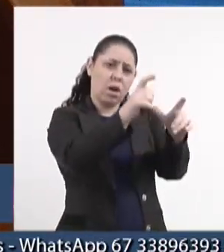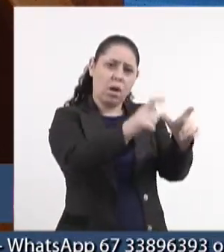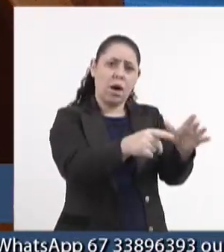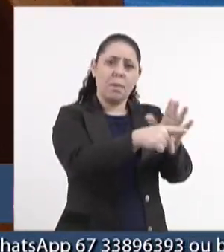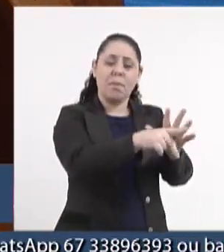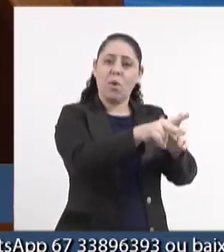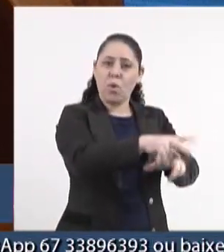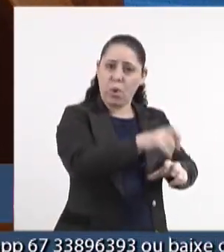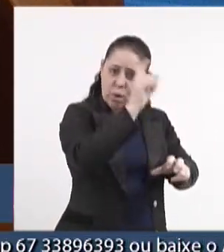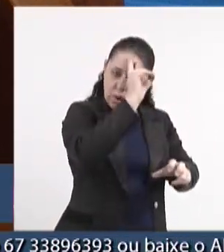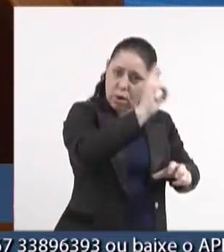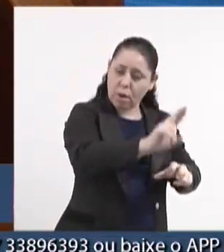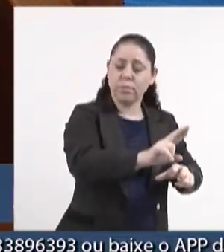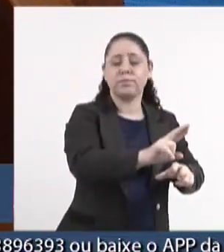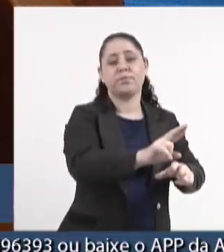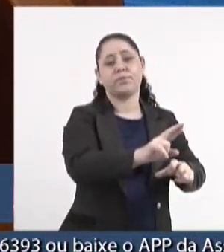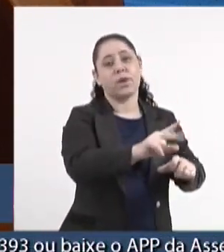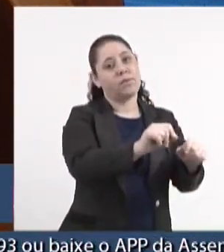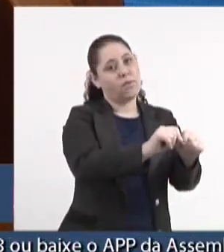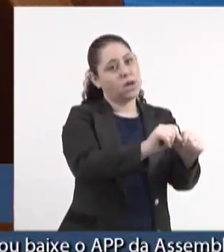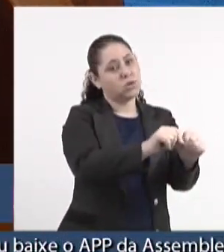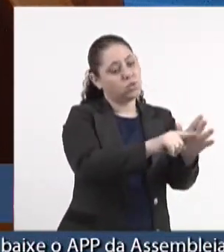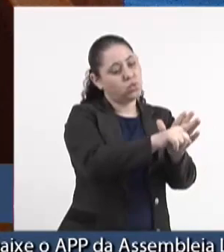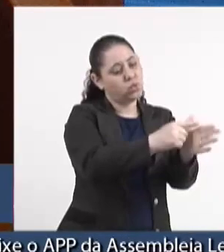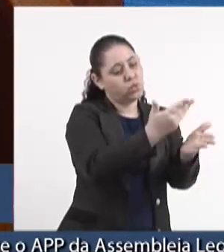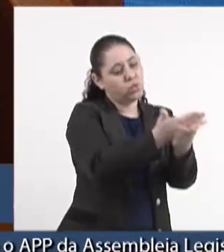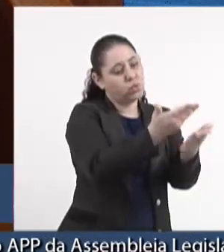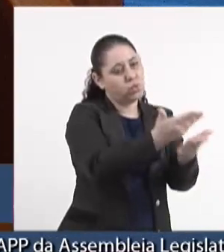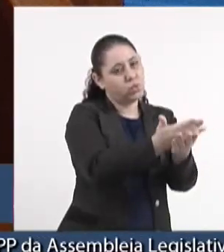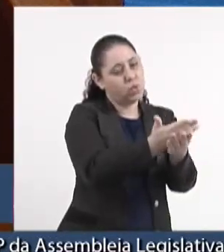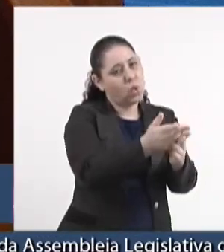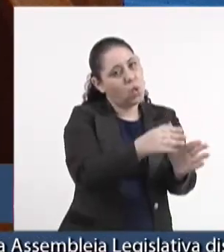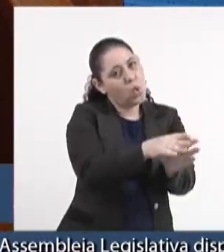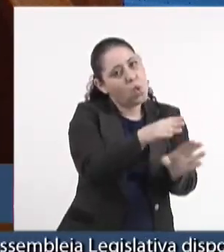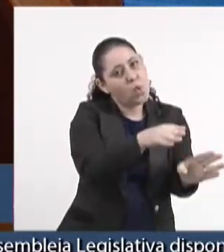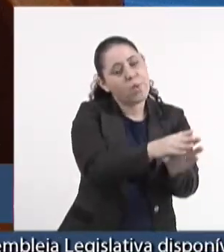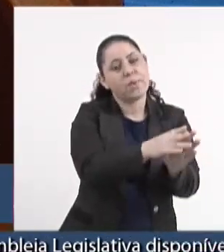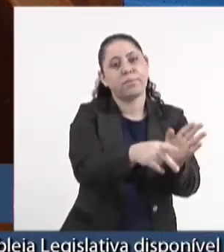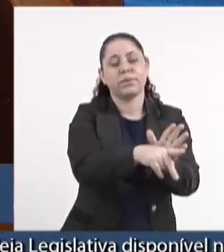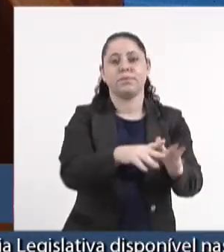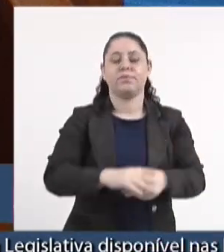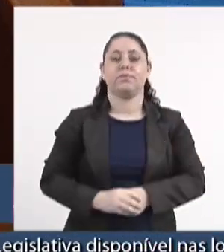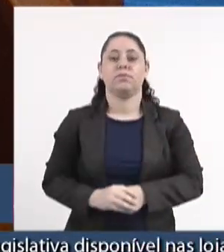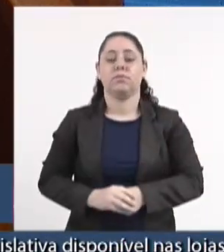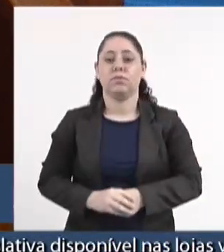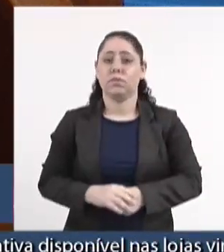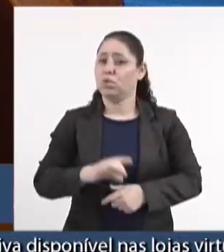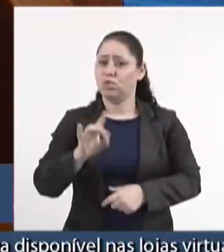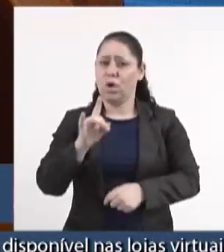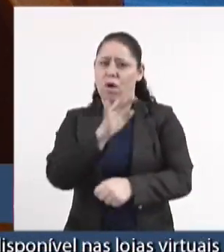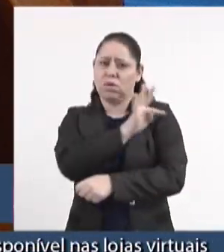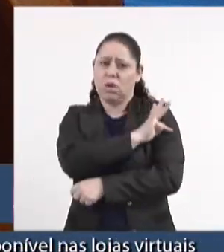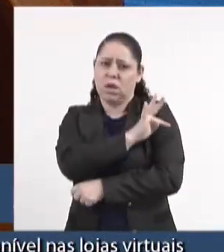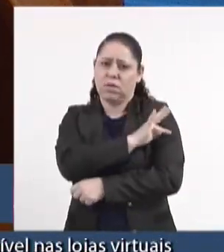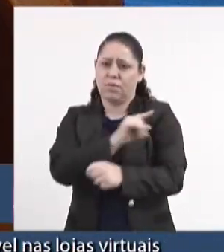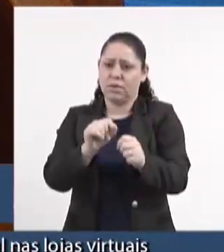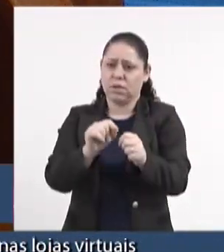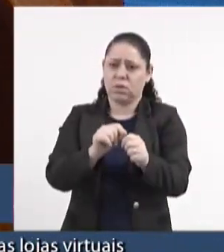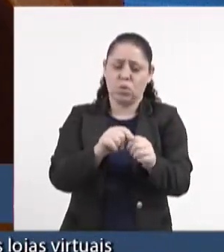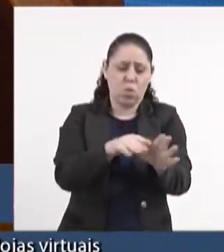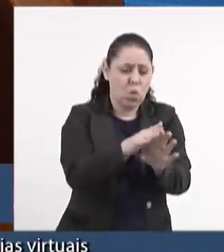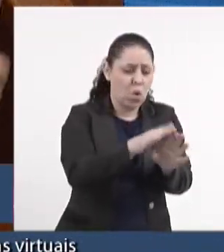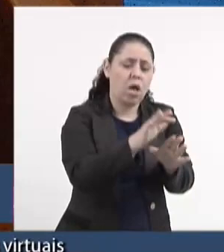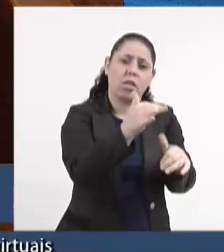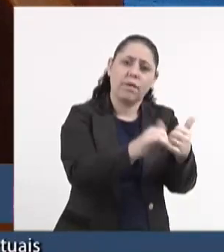as propriedades rurais e fazer um trabalho de consultoria. Não só o técnico fazendo o